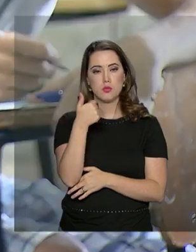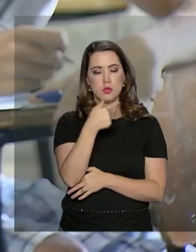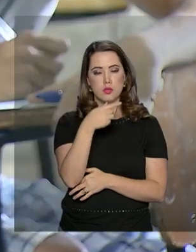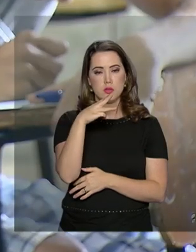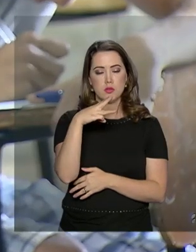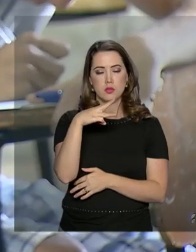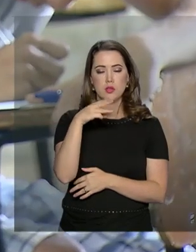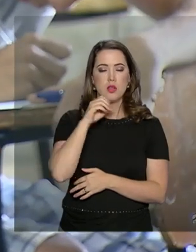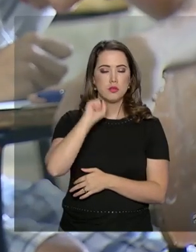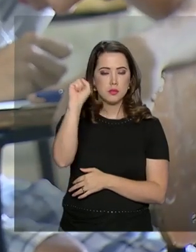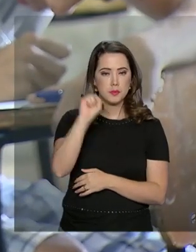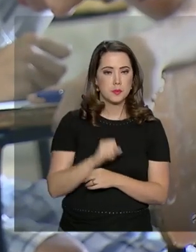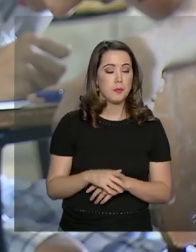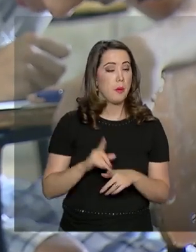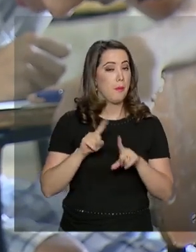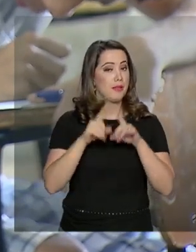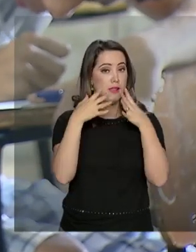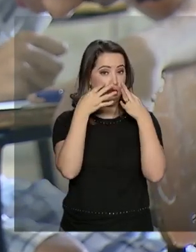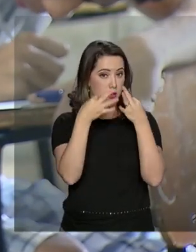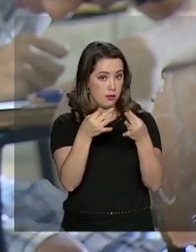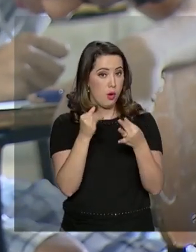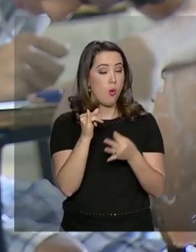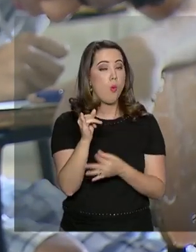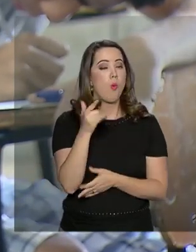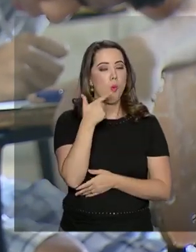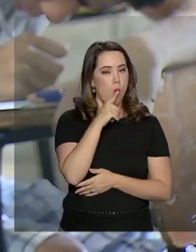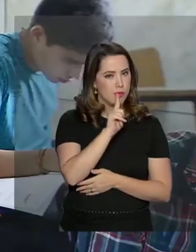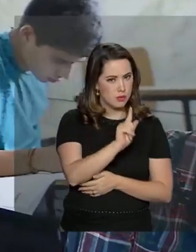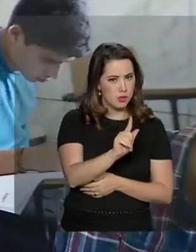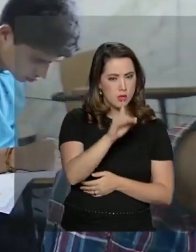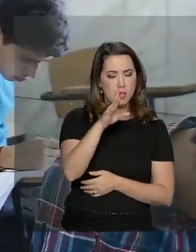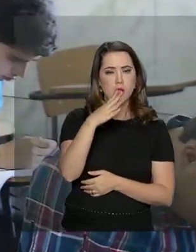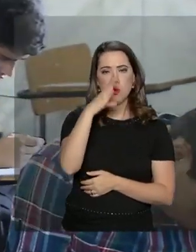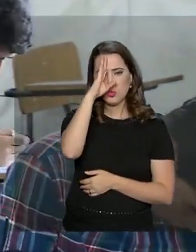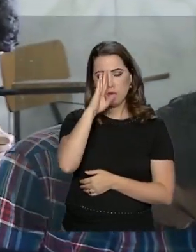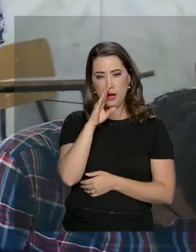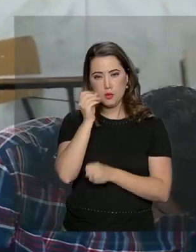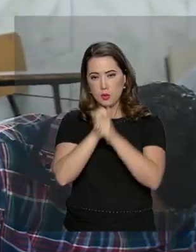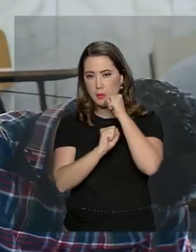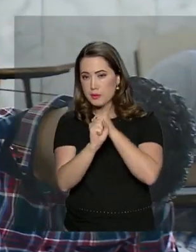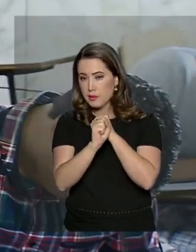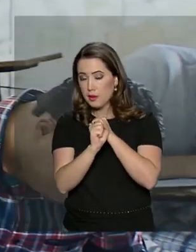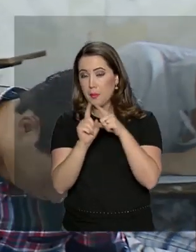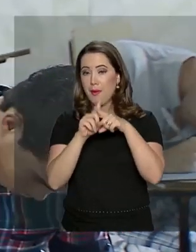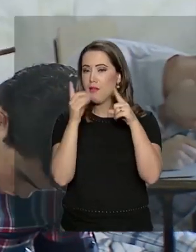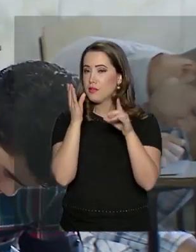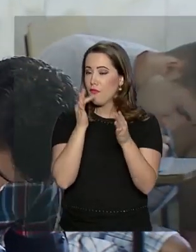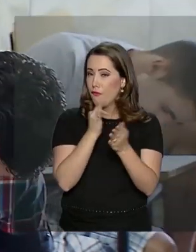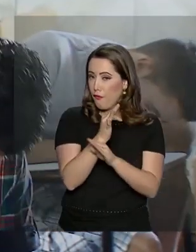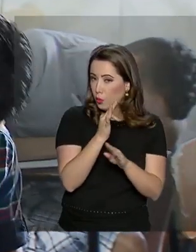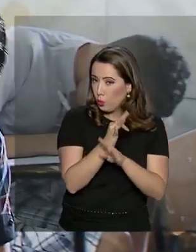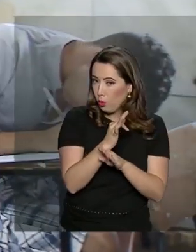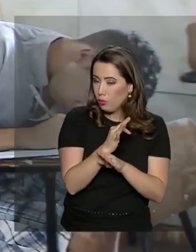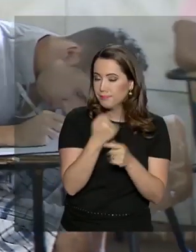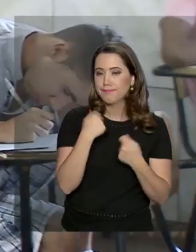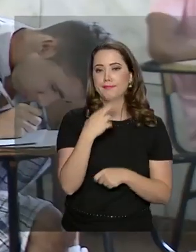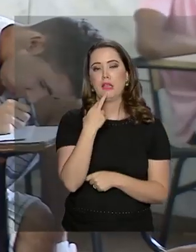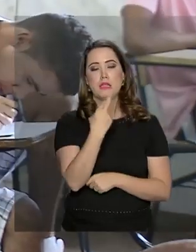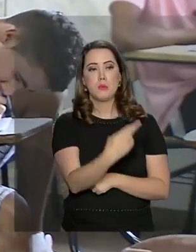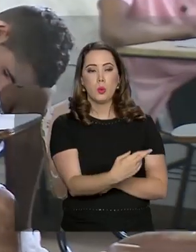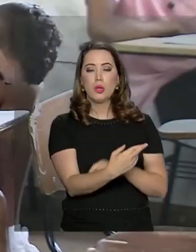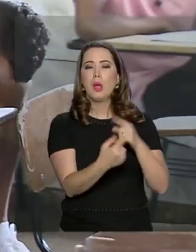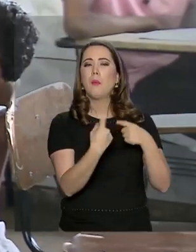E atenção! Se você conseguiu a isenção no ano passado, mas faltou a prova, vai ter que se justificar e